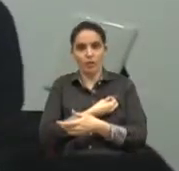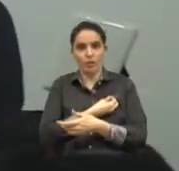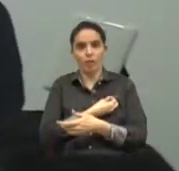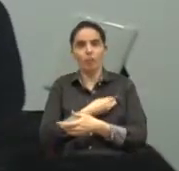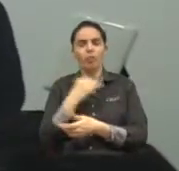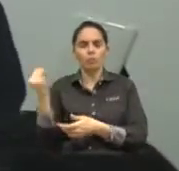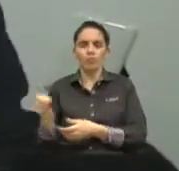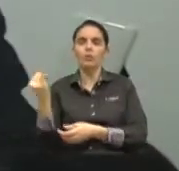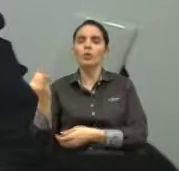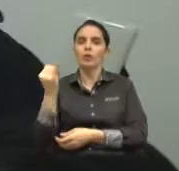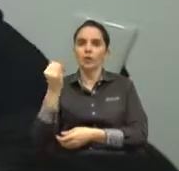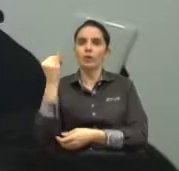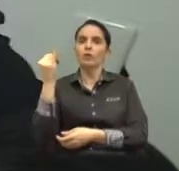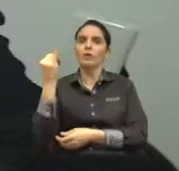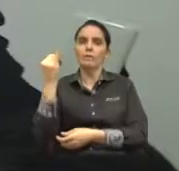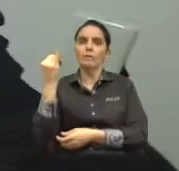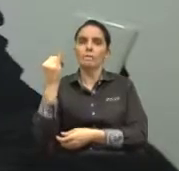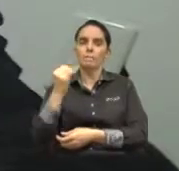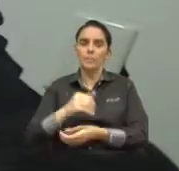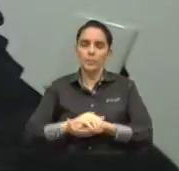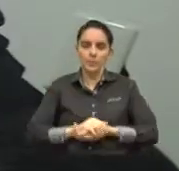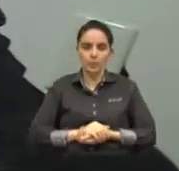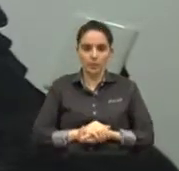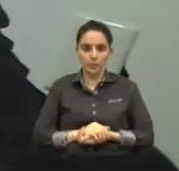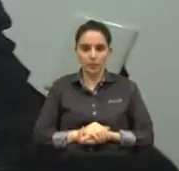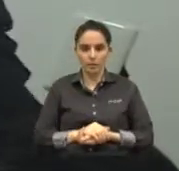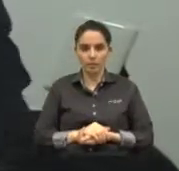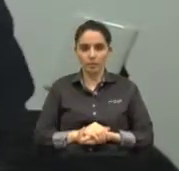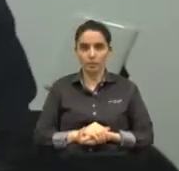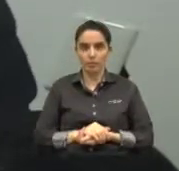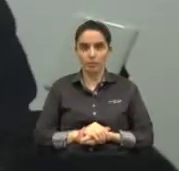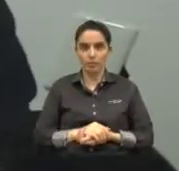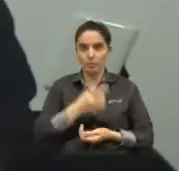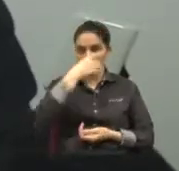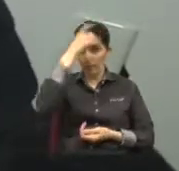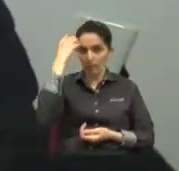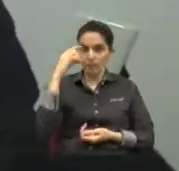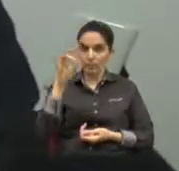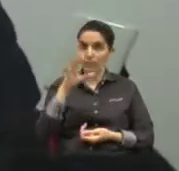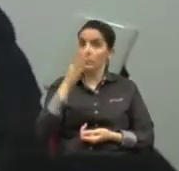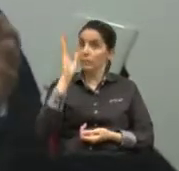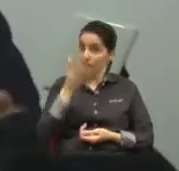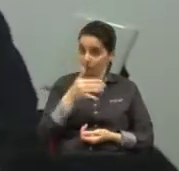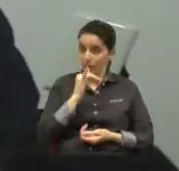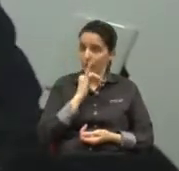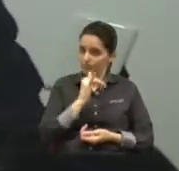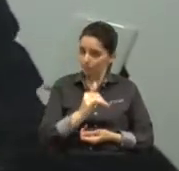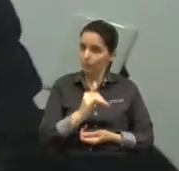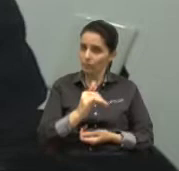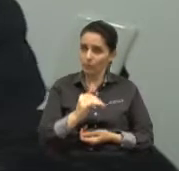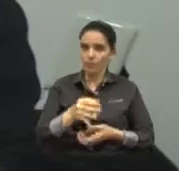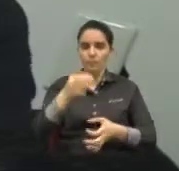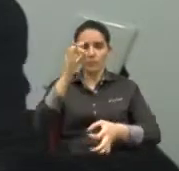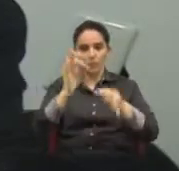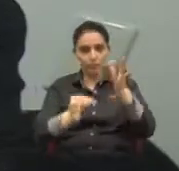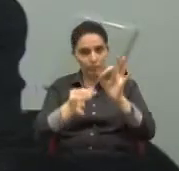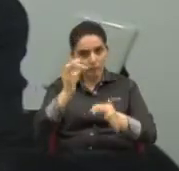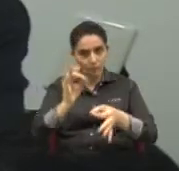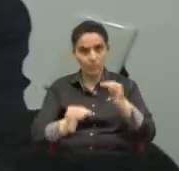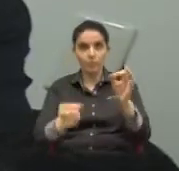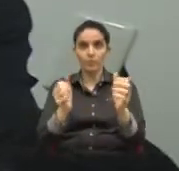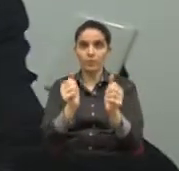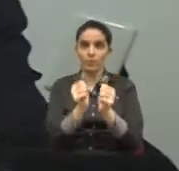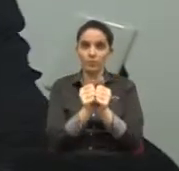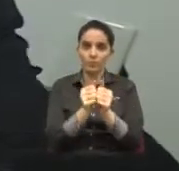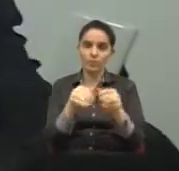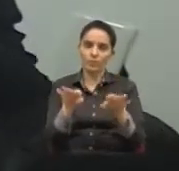muito importante. Nós estaremos, como eu já disse, com o nosso juiz, e também